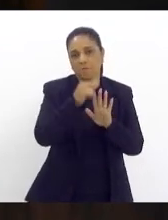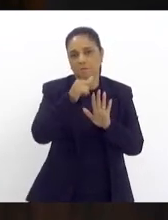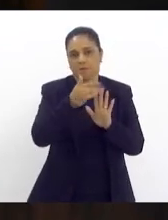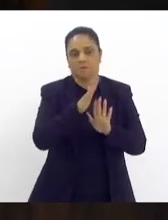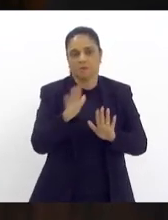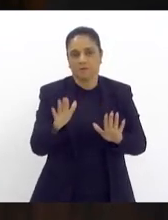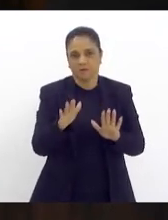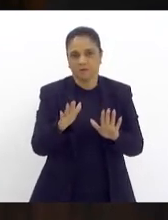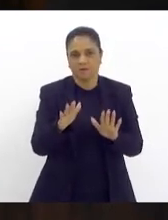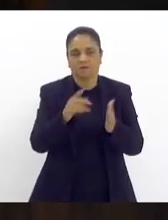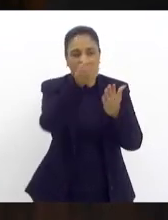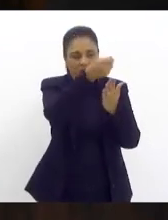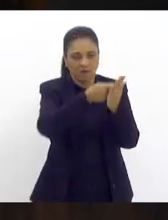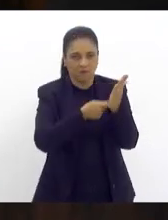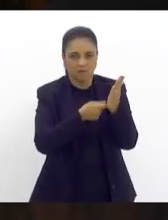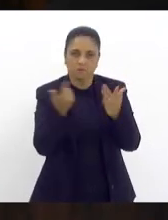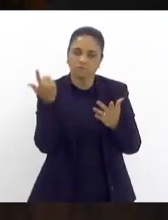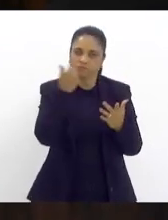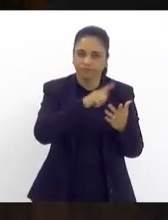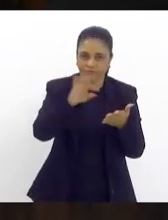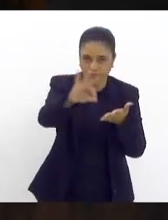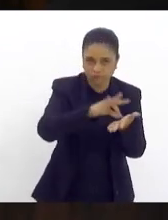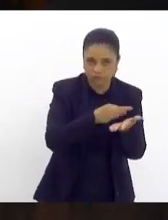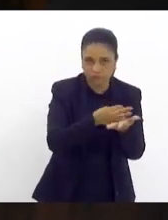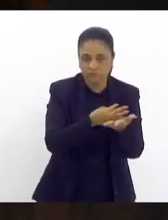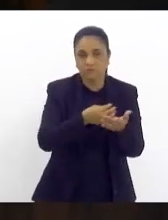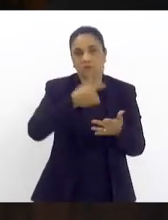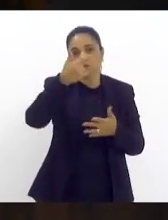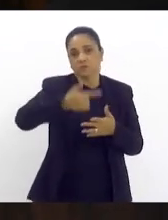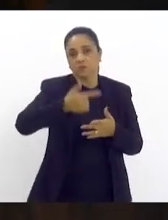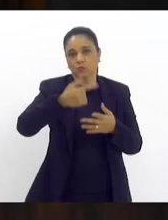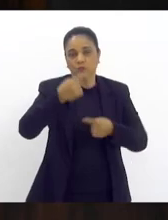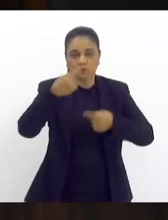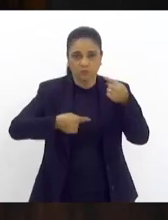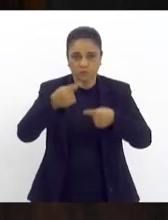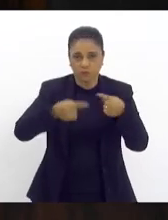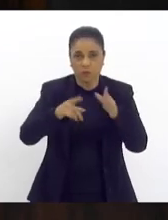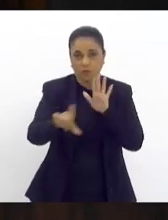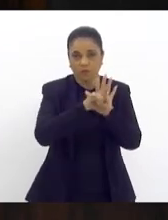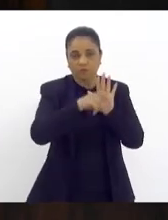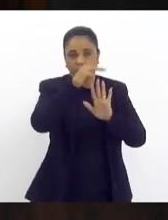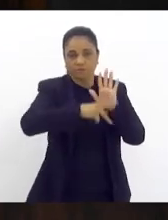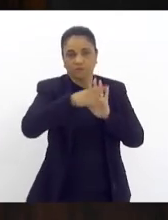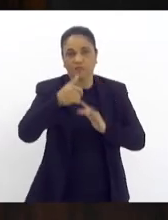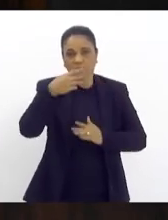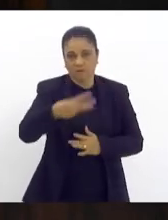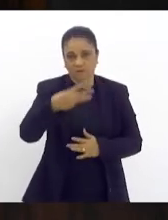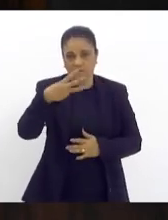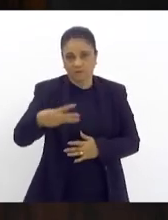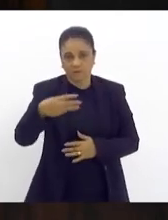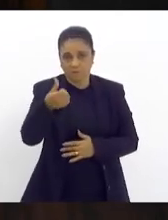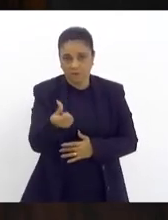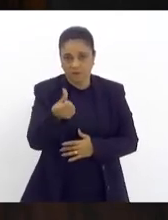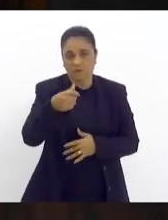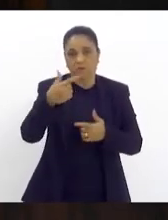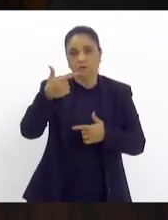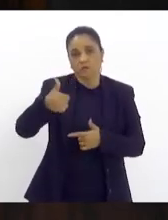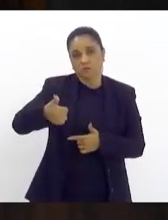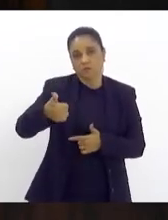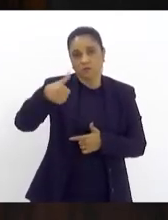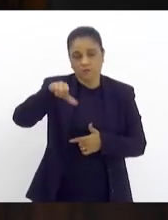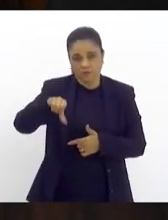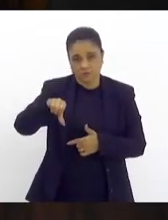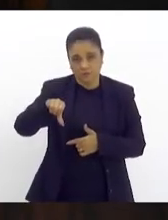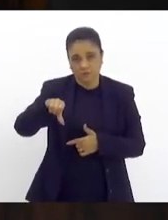vai a redação do vencido para a segunda discussão projeto de lei numa 336 de 2019